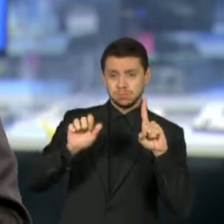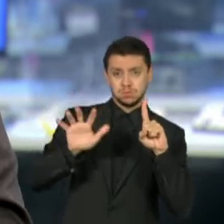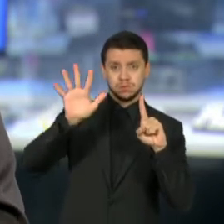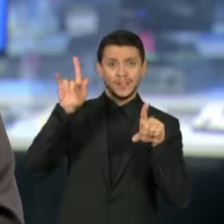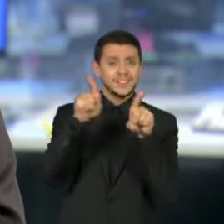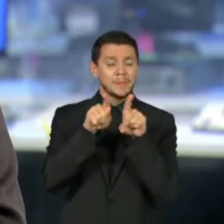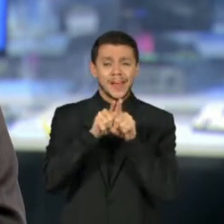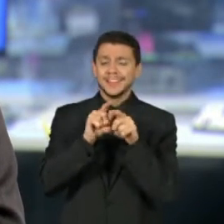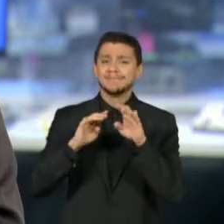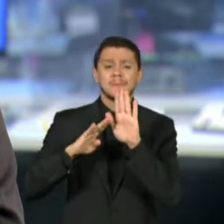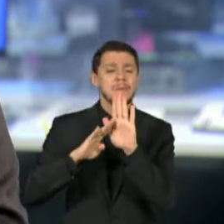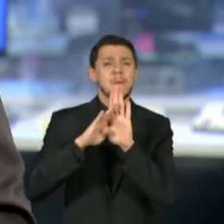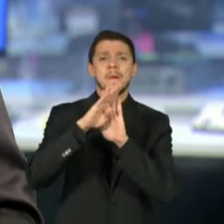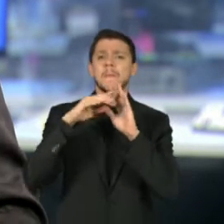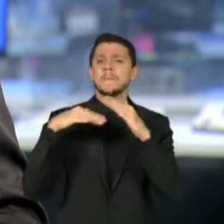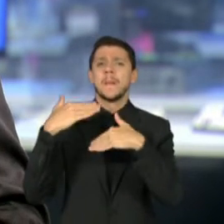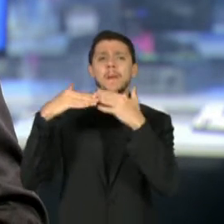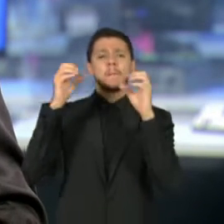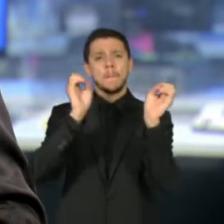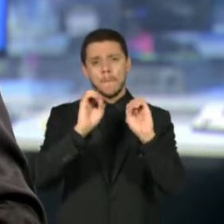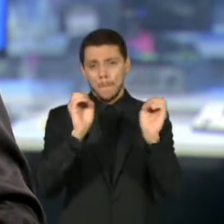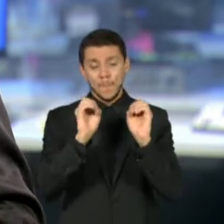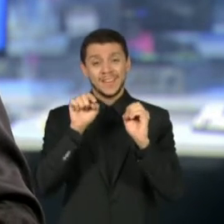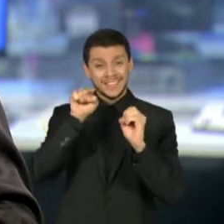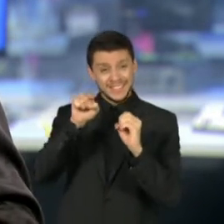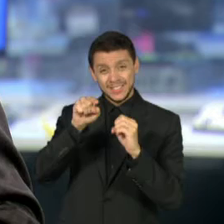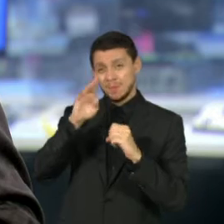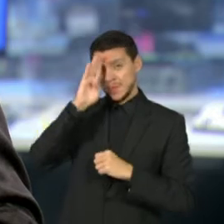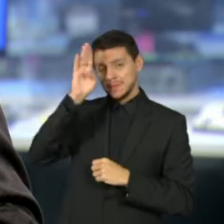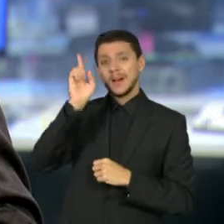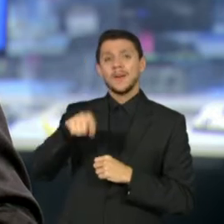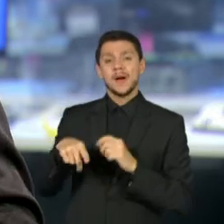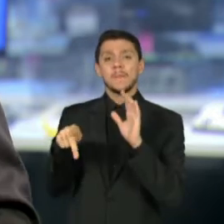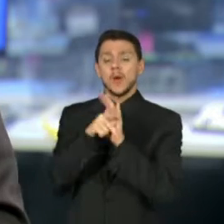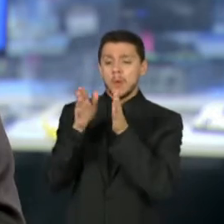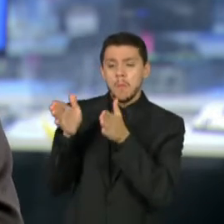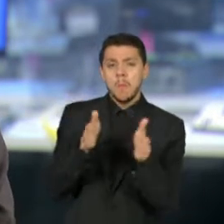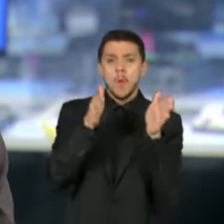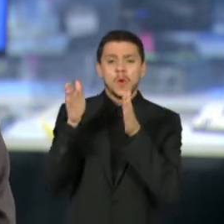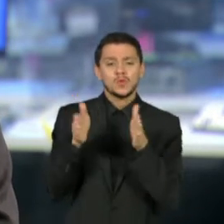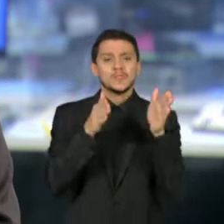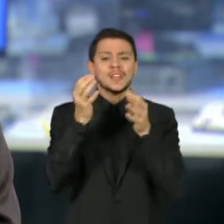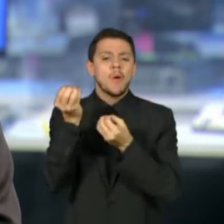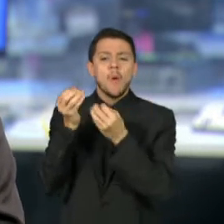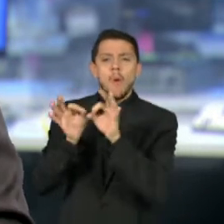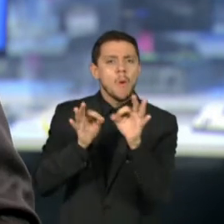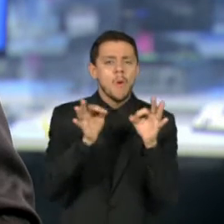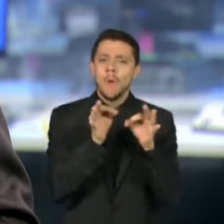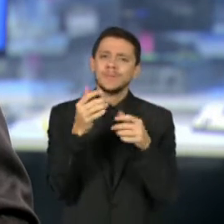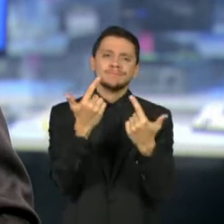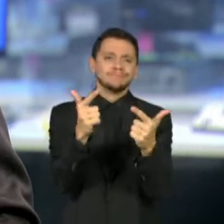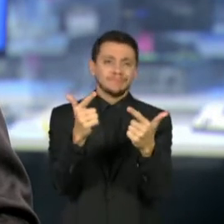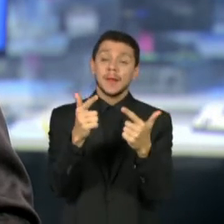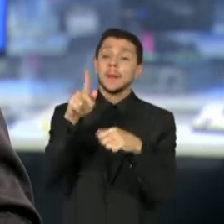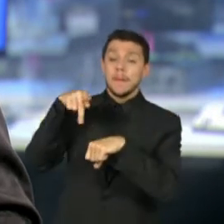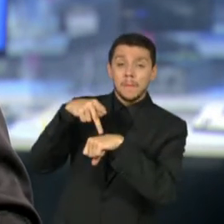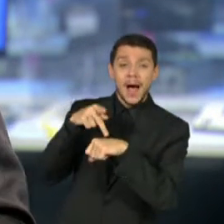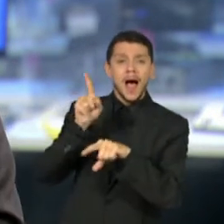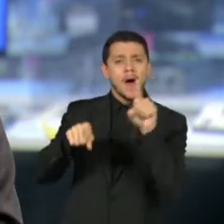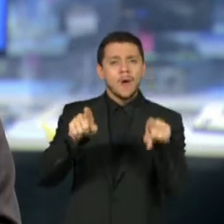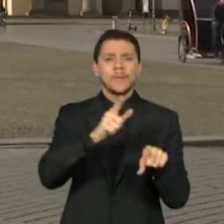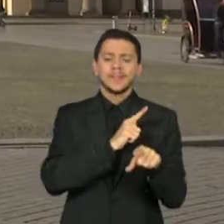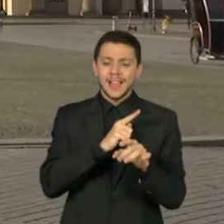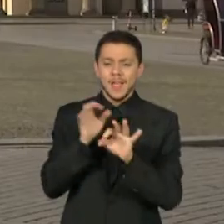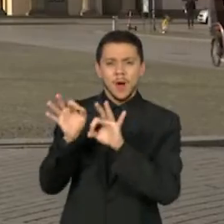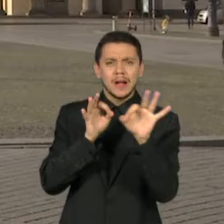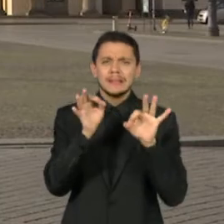efeitos estão relacionados à desorganização das cadeias de produção. Veja como esses países estão se organizando em meio às